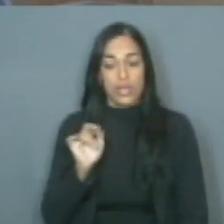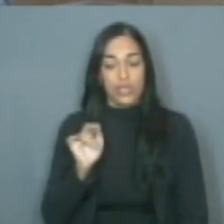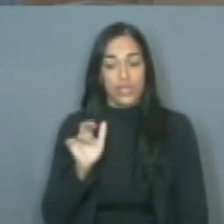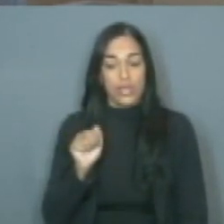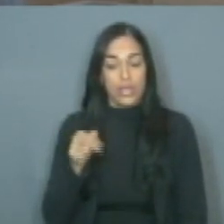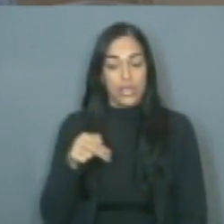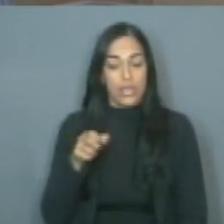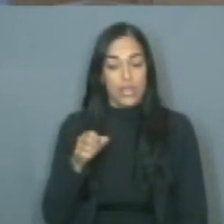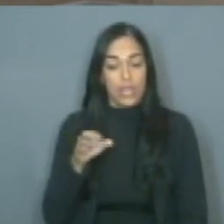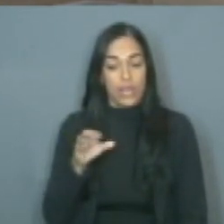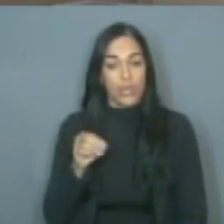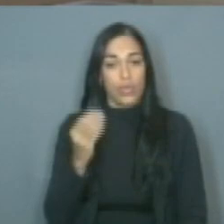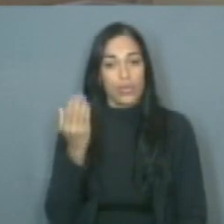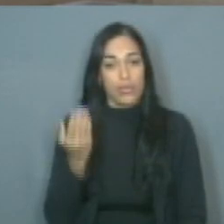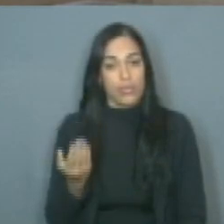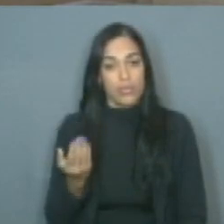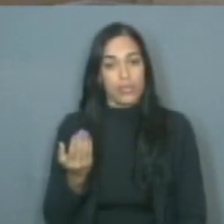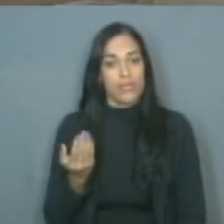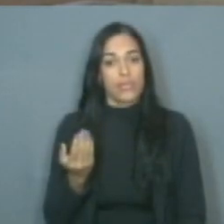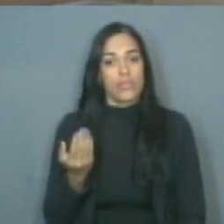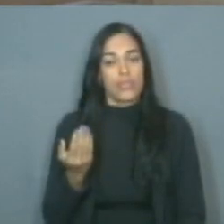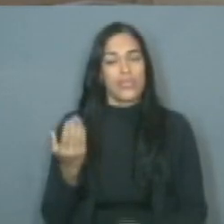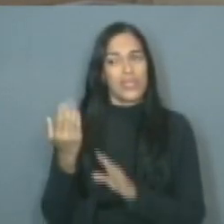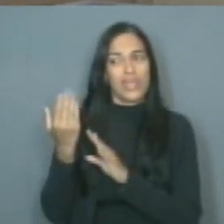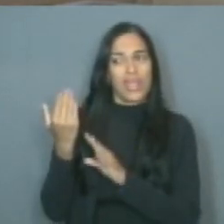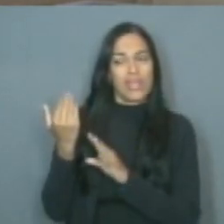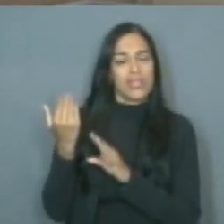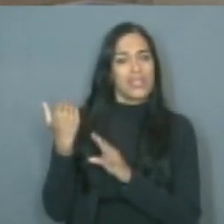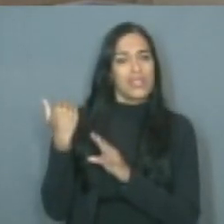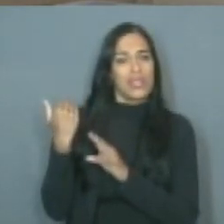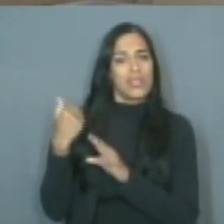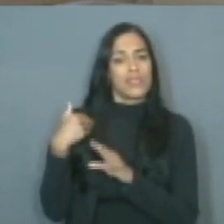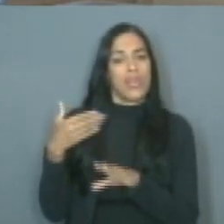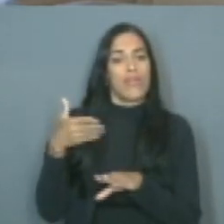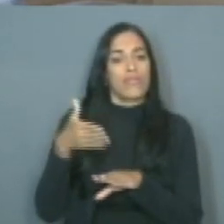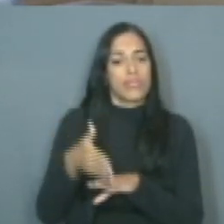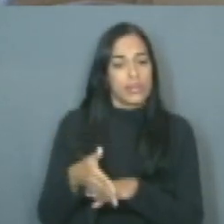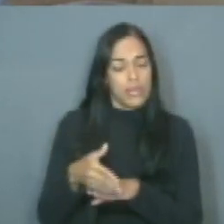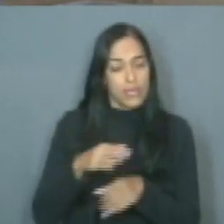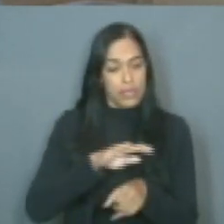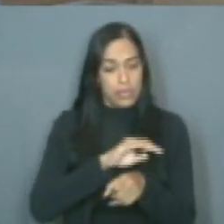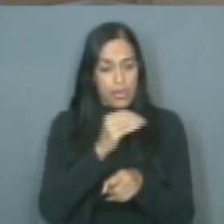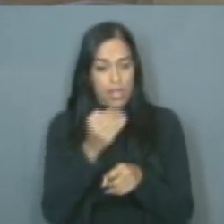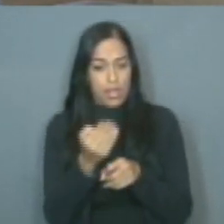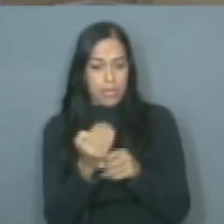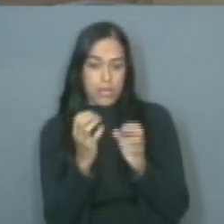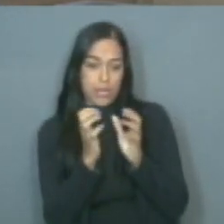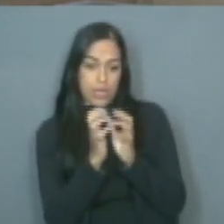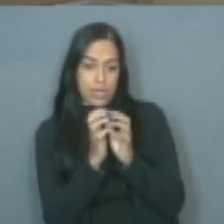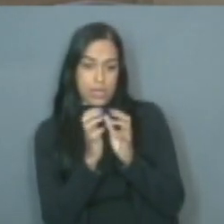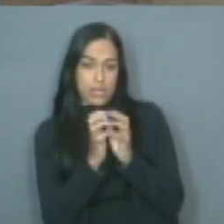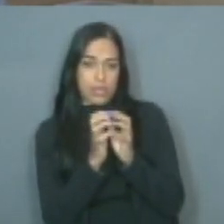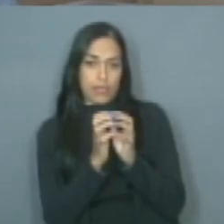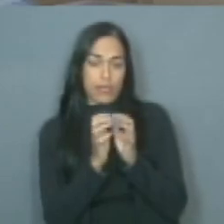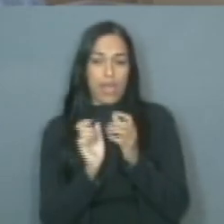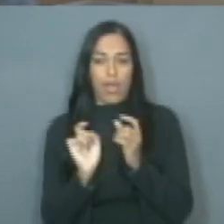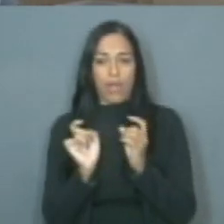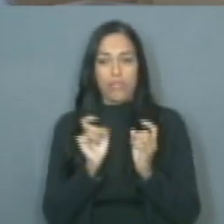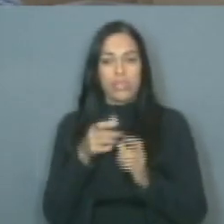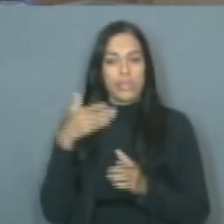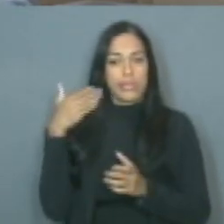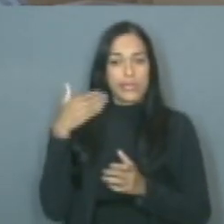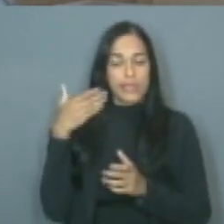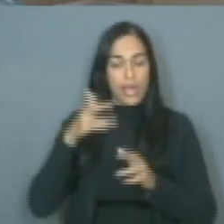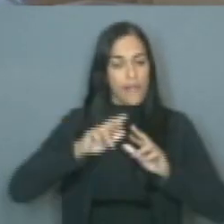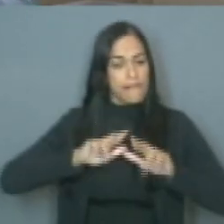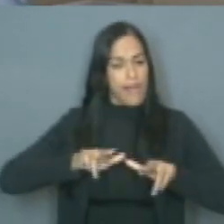que acompanhou lá atrás, quando entrávamos na Câmara Municipal do Recife, a discussão em